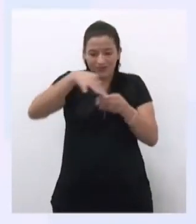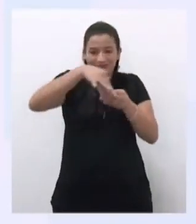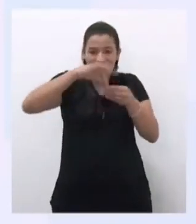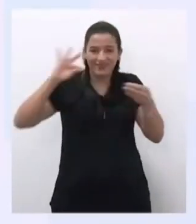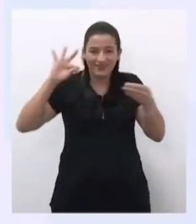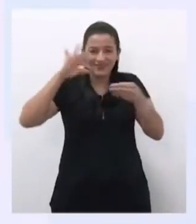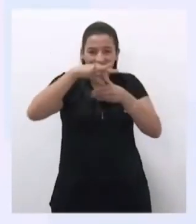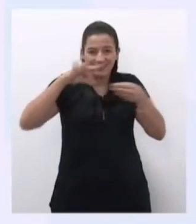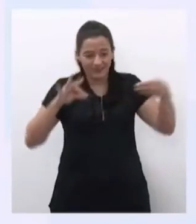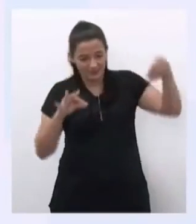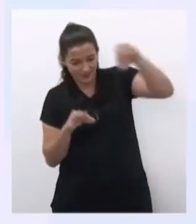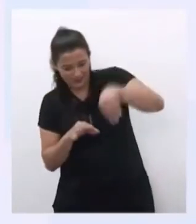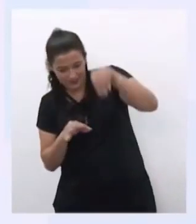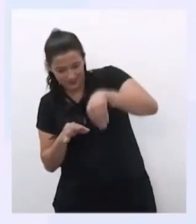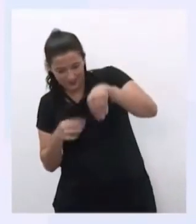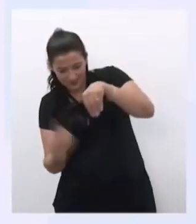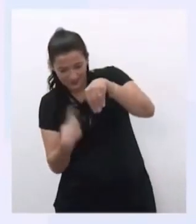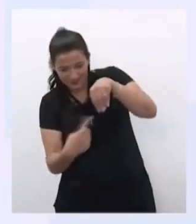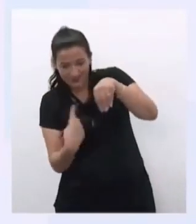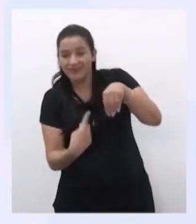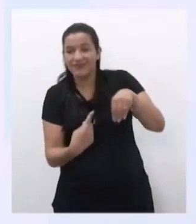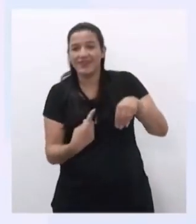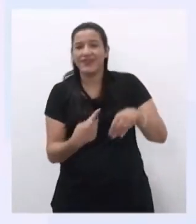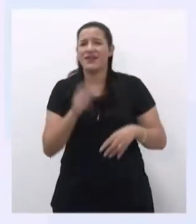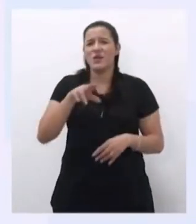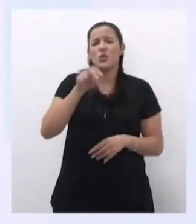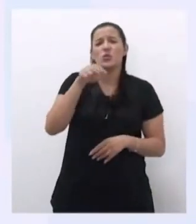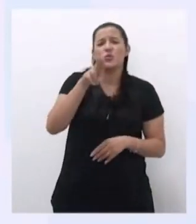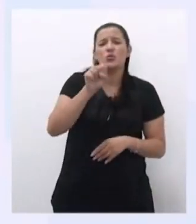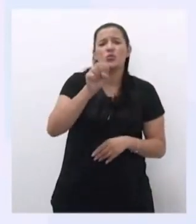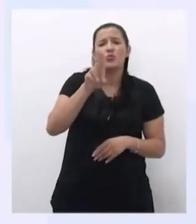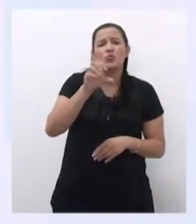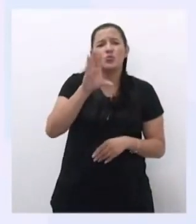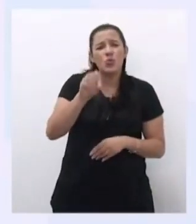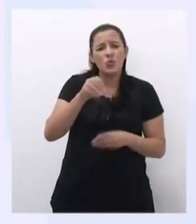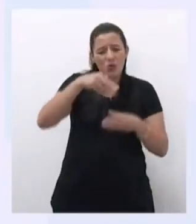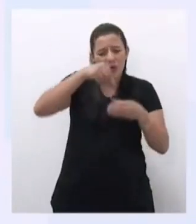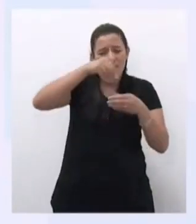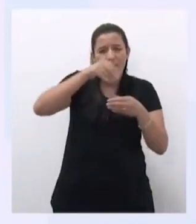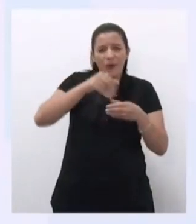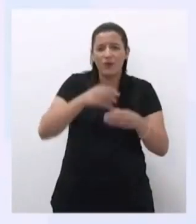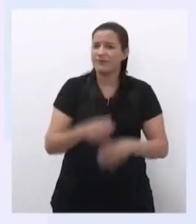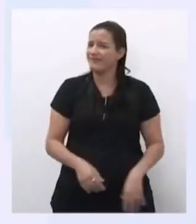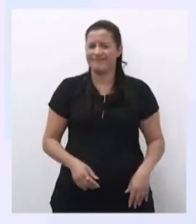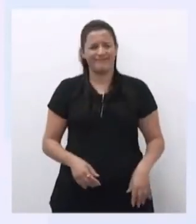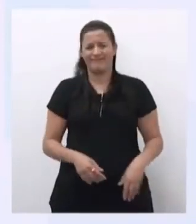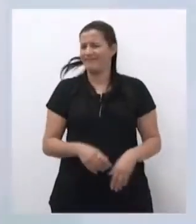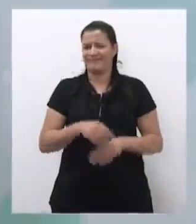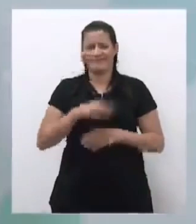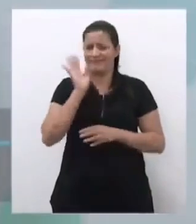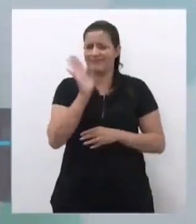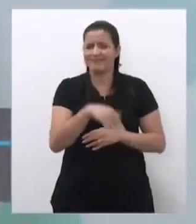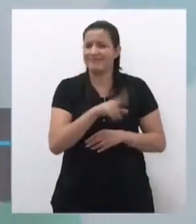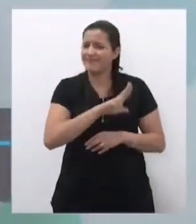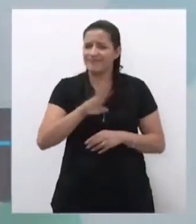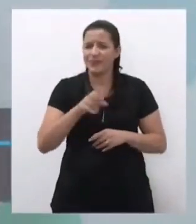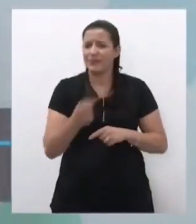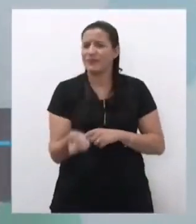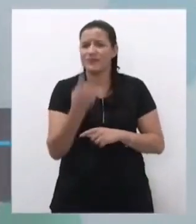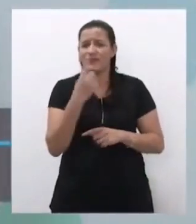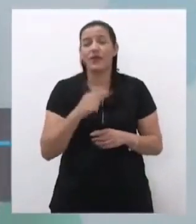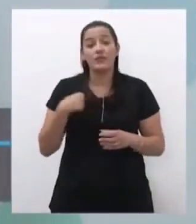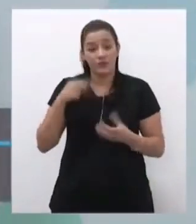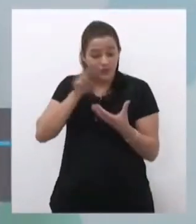gente fala desse suco em pó, nem deveria chamar suco em pó. Vocês vão concordar comigo daqui a 30 segundos. Vocês já olharam para o rótulo dele? Está escrito